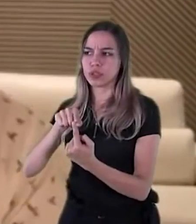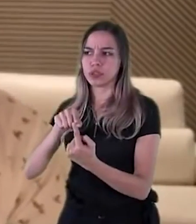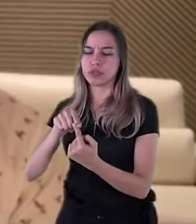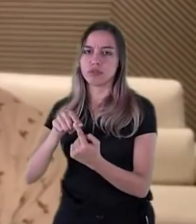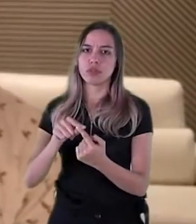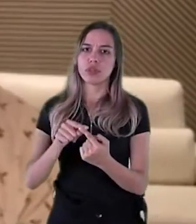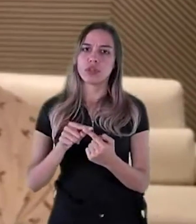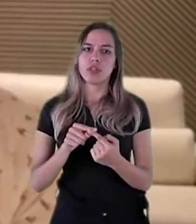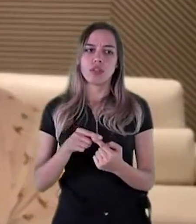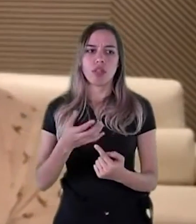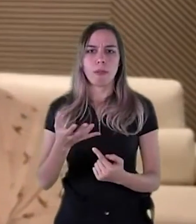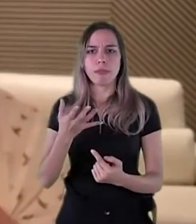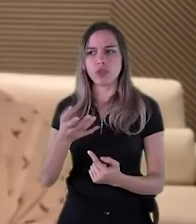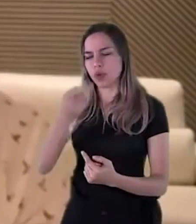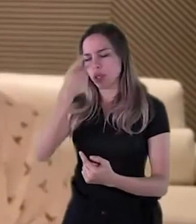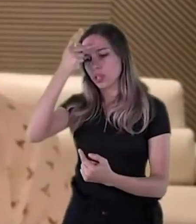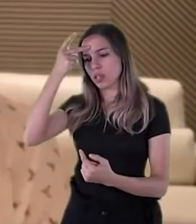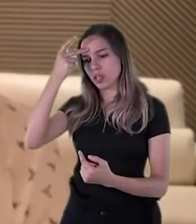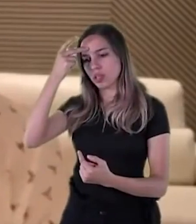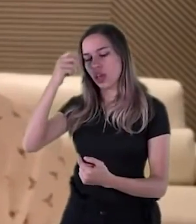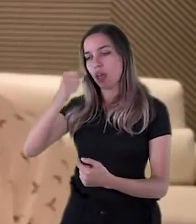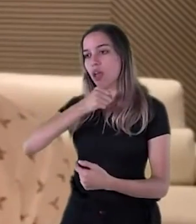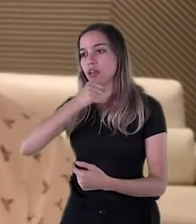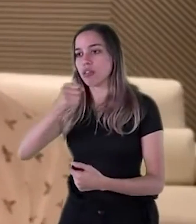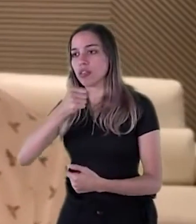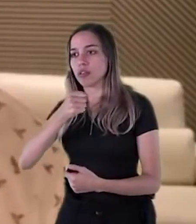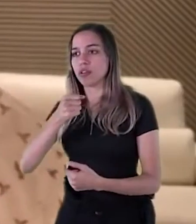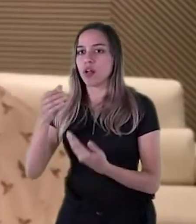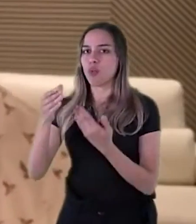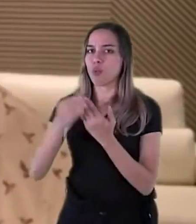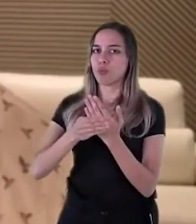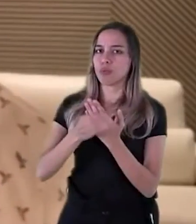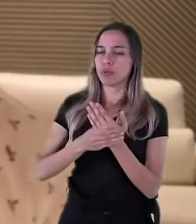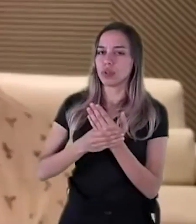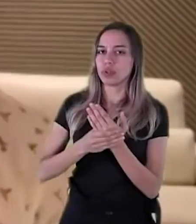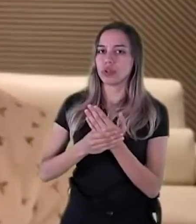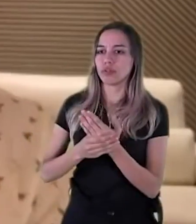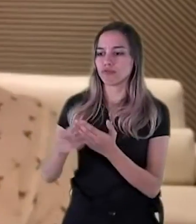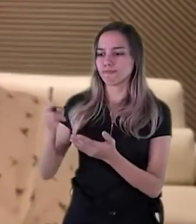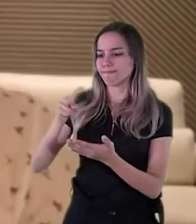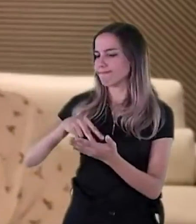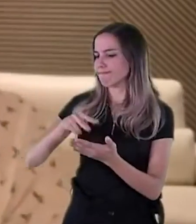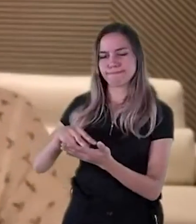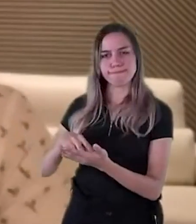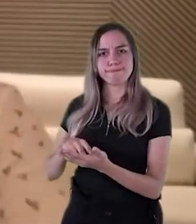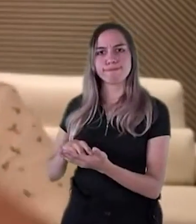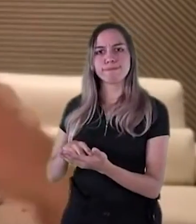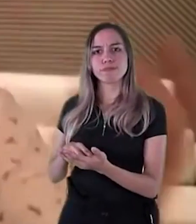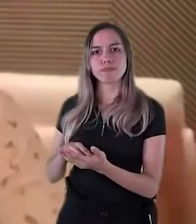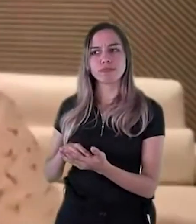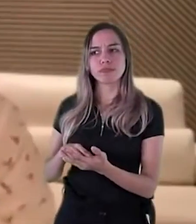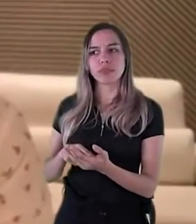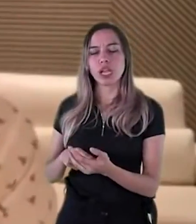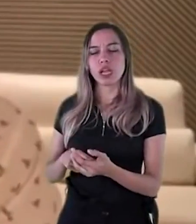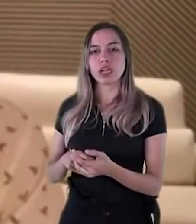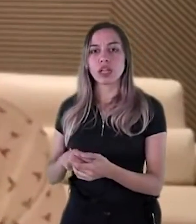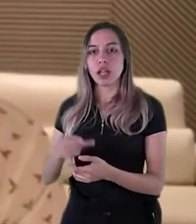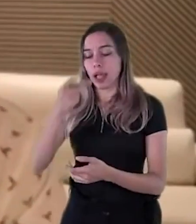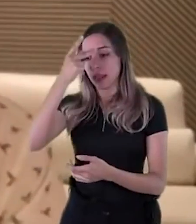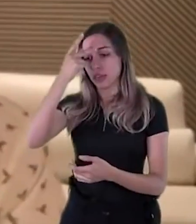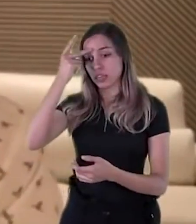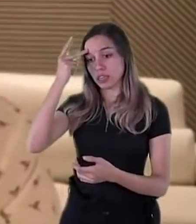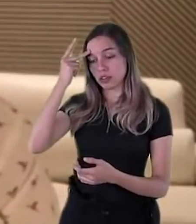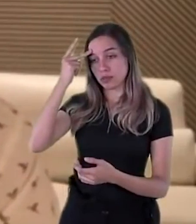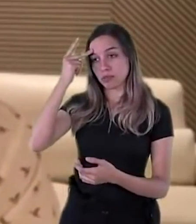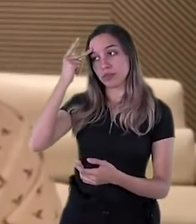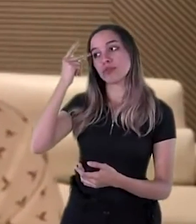não leram, que elas sequer procuraram saber um pouquinho do que se trata a obra. Enfim, é a dificuldade da cultura no